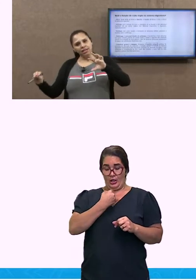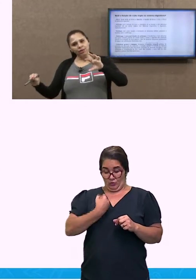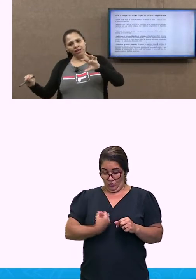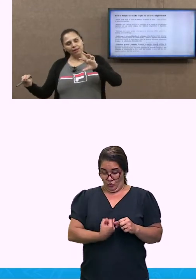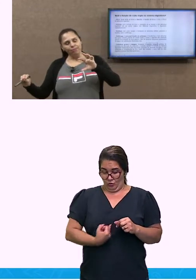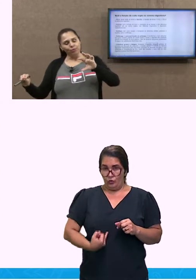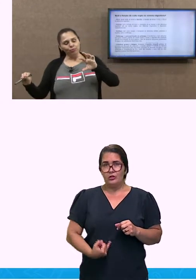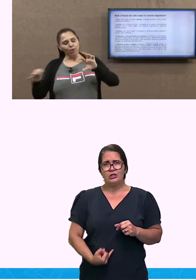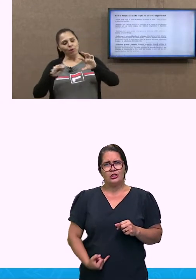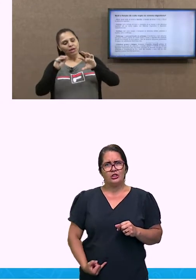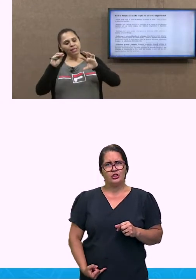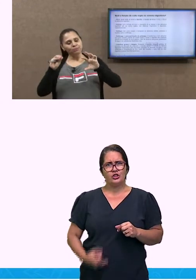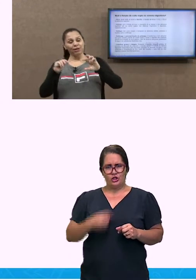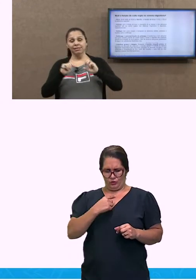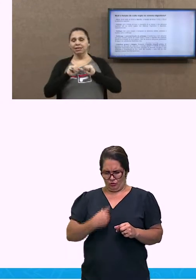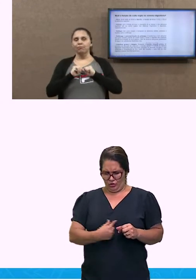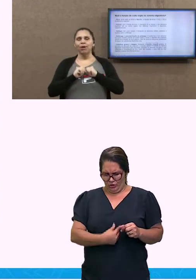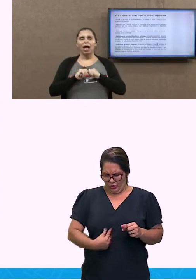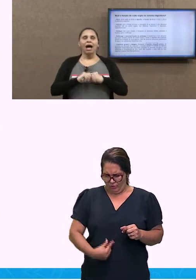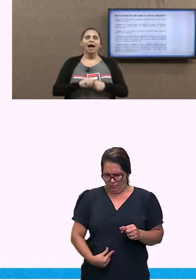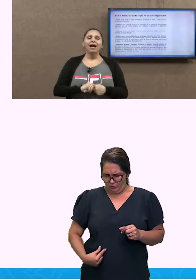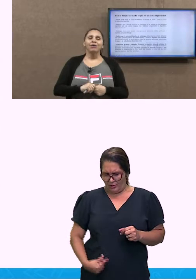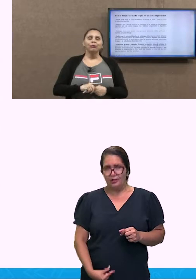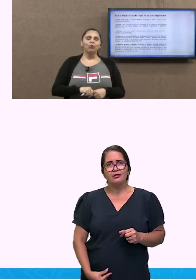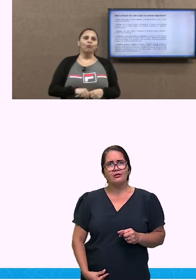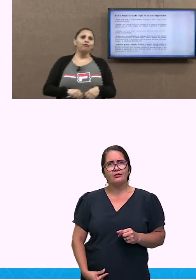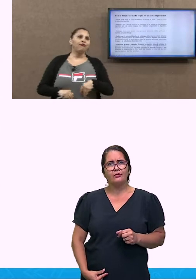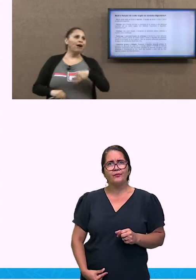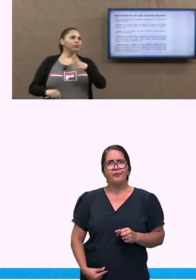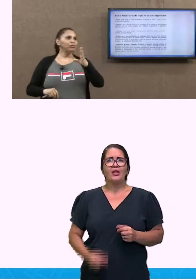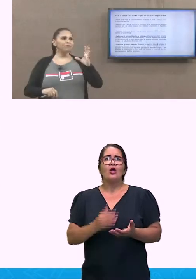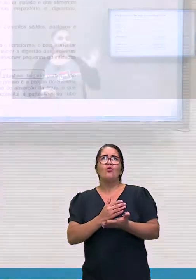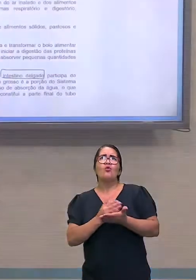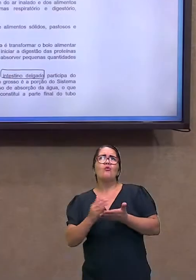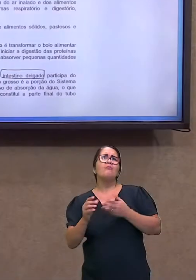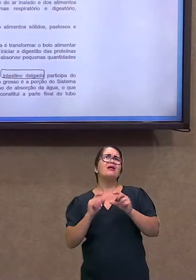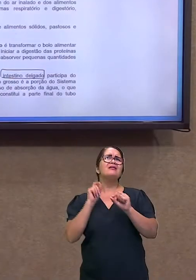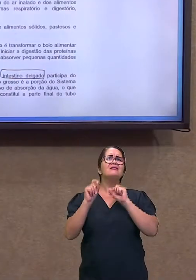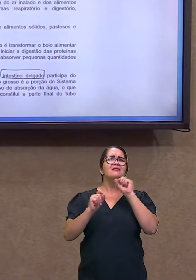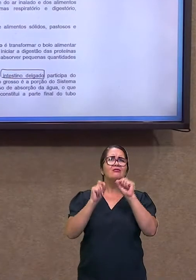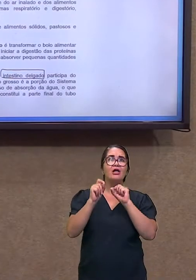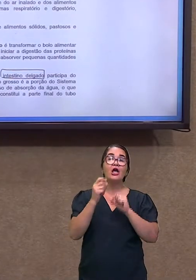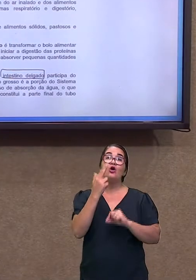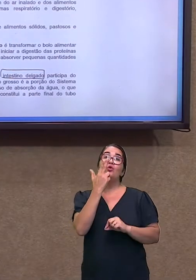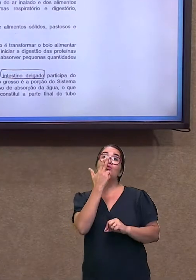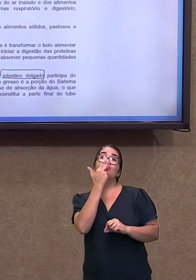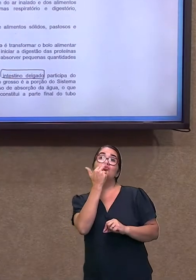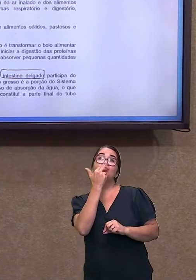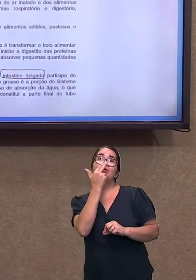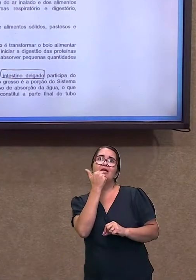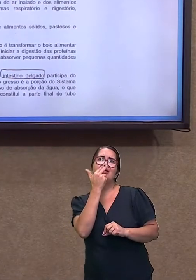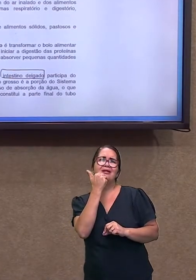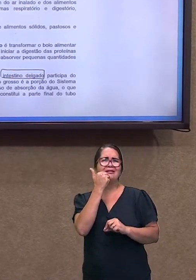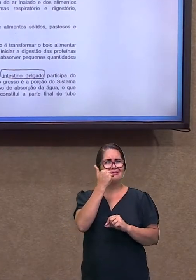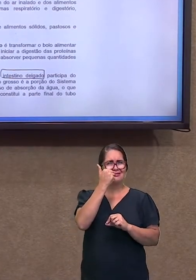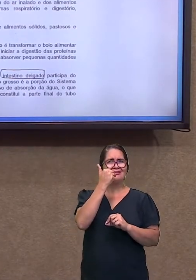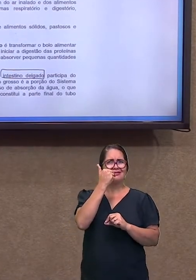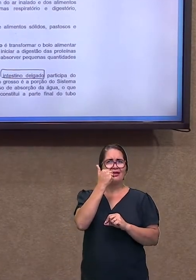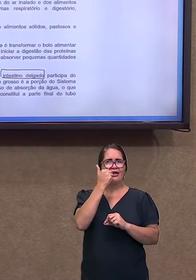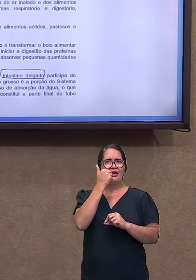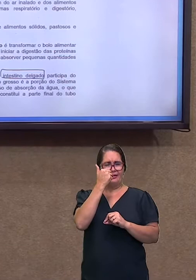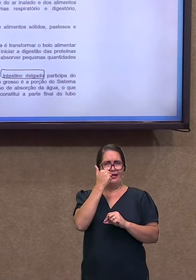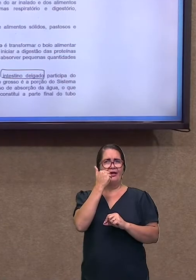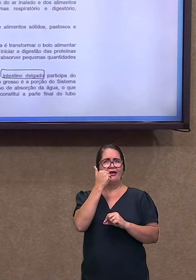retira aquilo que o meu organismo, por exemplo, eu estou com falta de uma vitamina, né? Então, ele